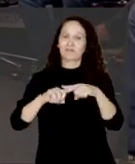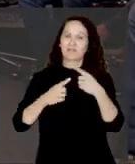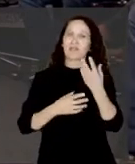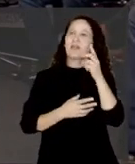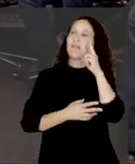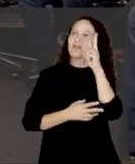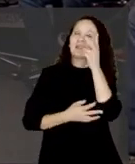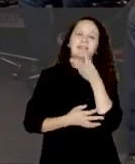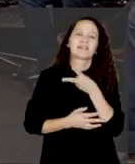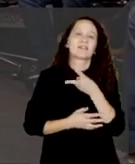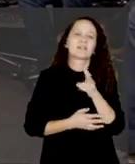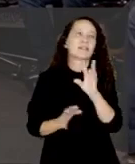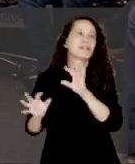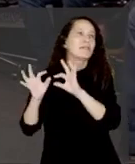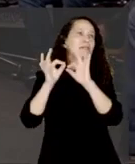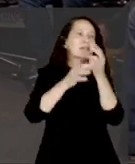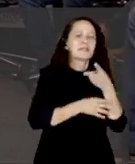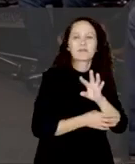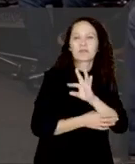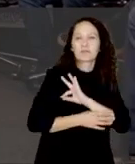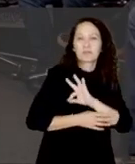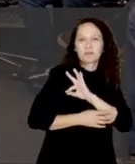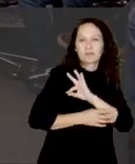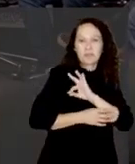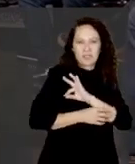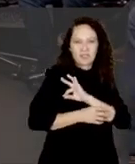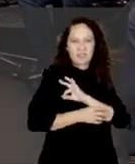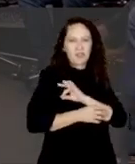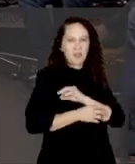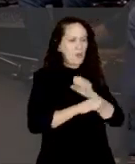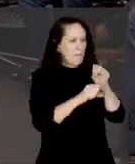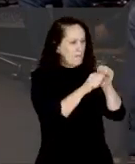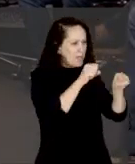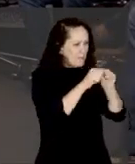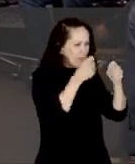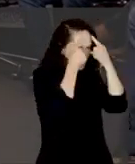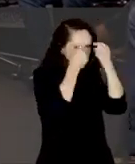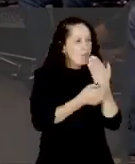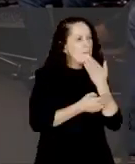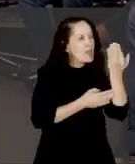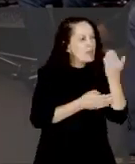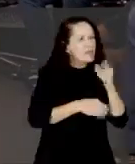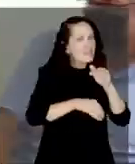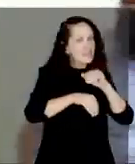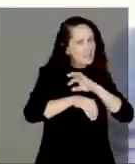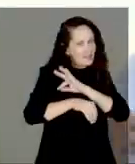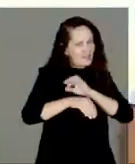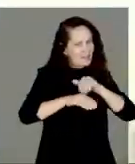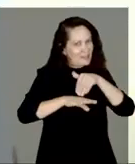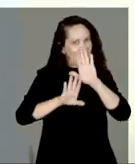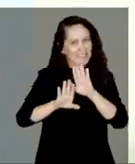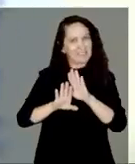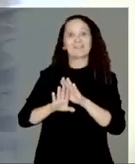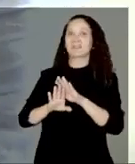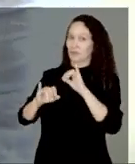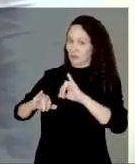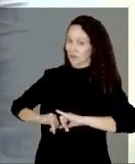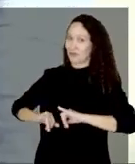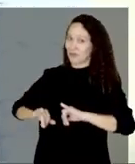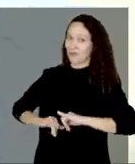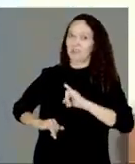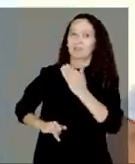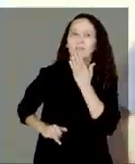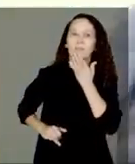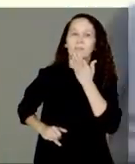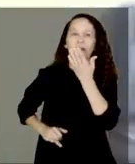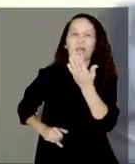é que a gente vai mudar isso? Fazendo o que vocês fizeram. Essa homenagem... Cadê uma garrafinha d'água que eu tinha